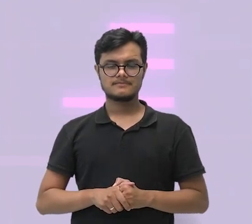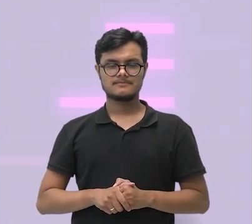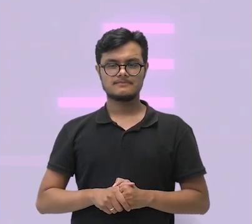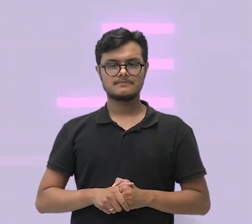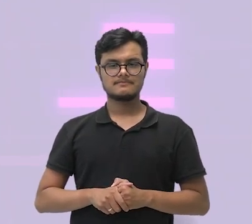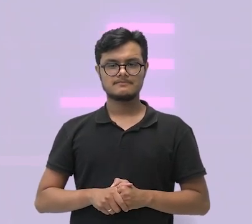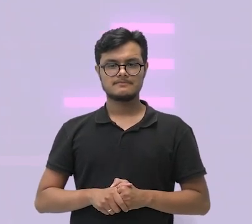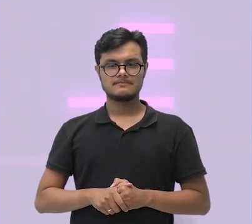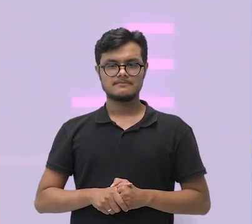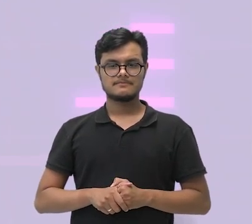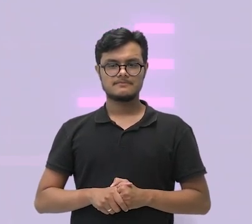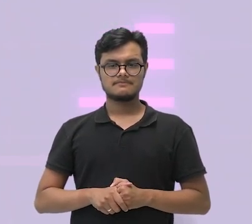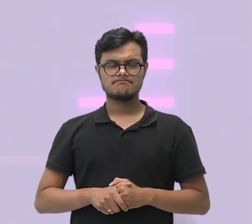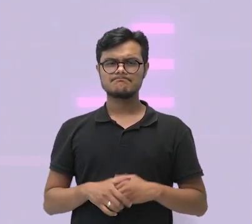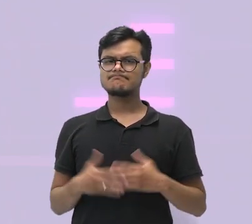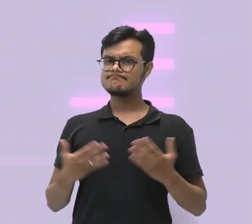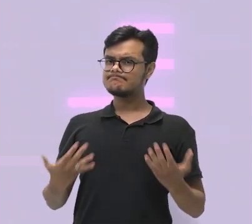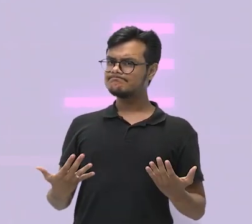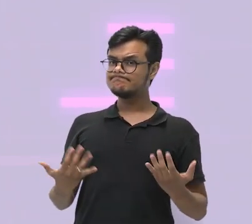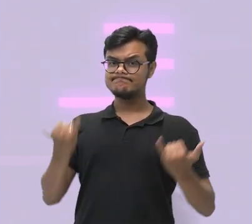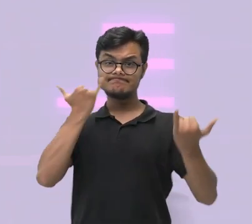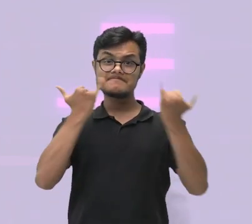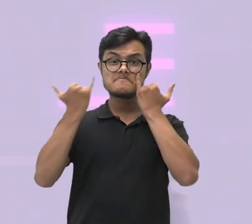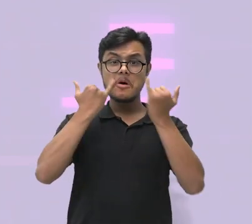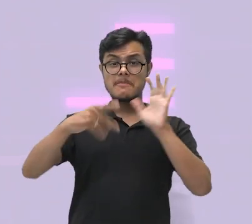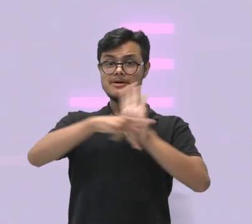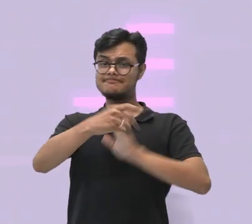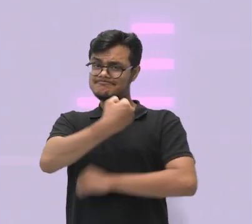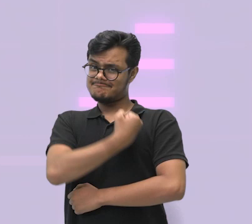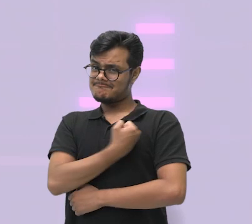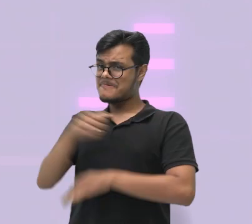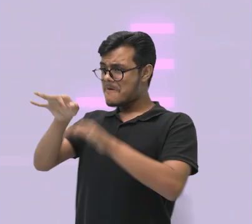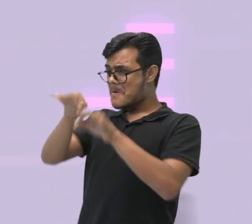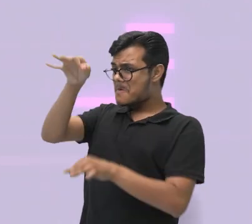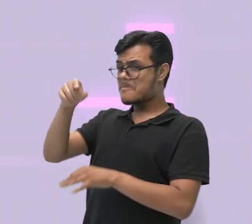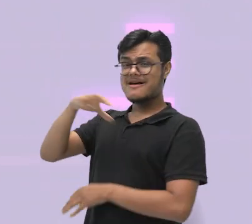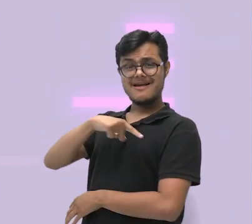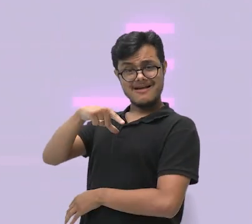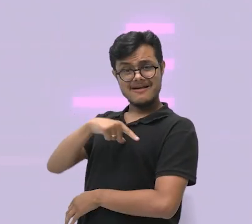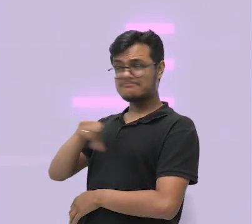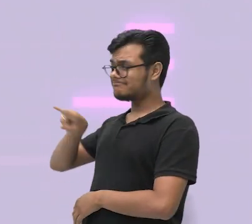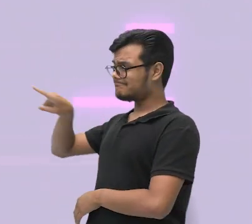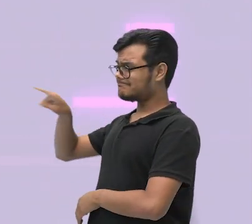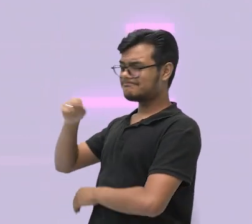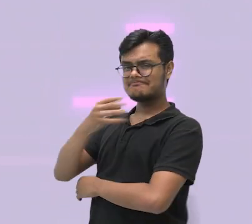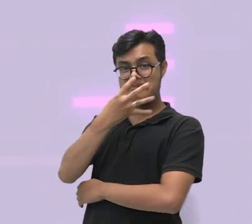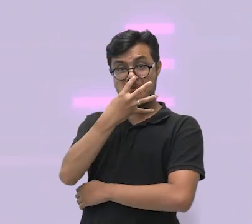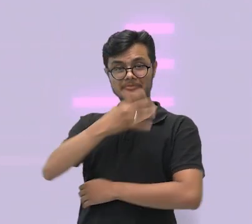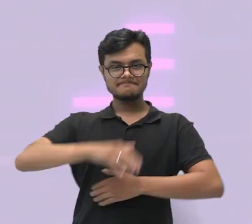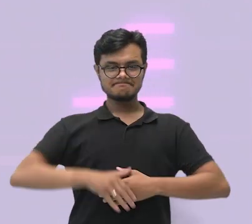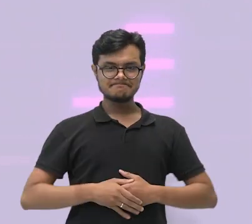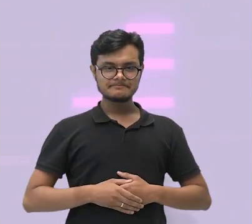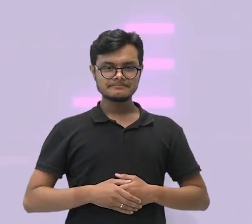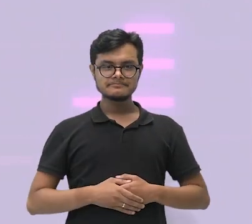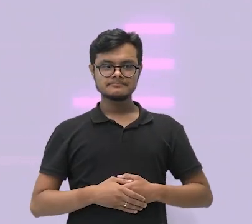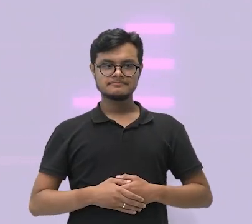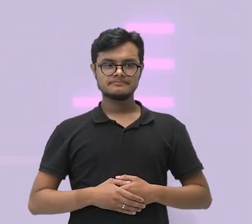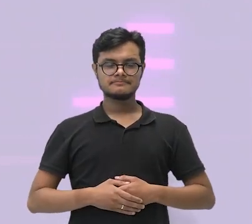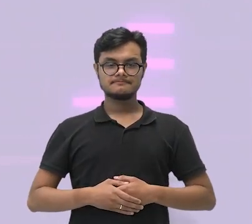E agora? Temos aí a informação aí das alturas do professor Paulo e do professor Emerson. Olha